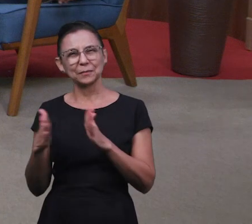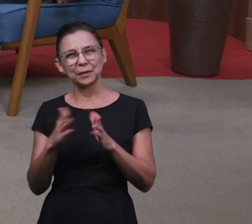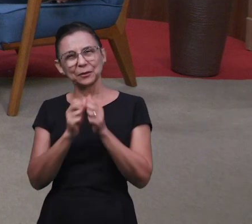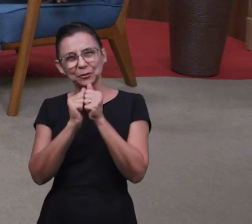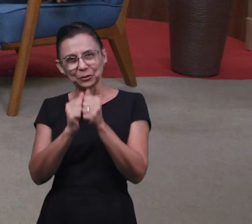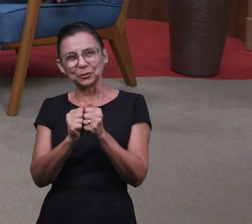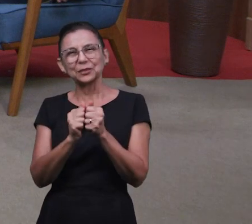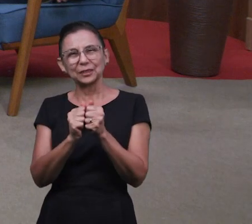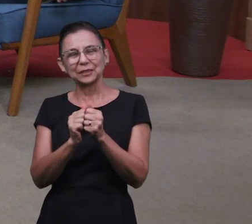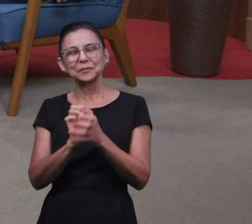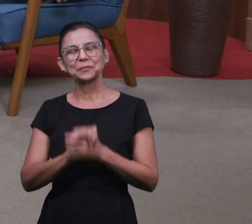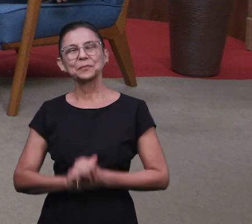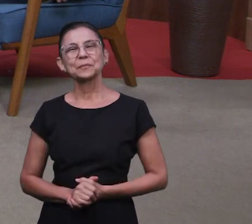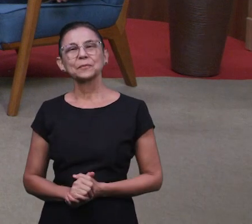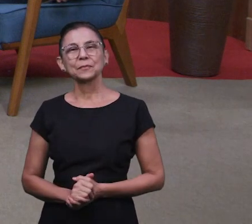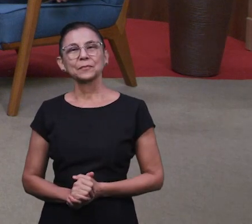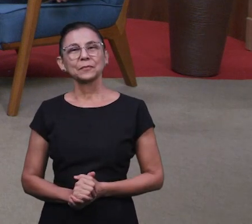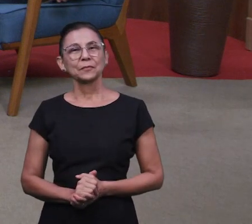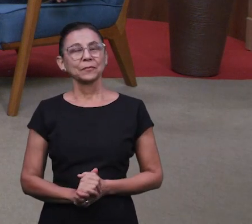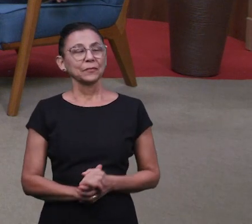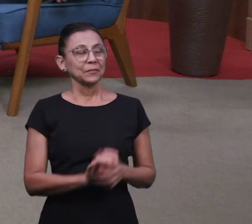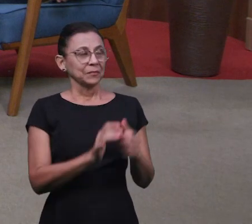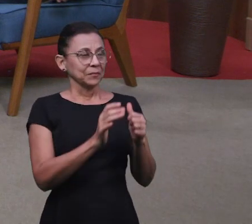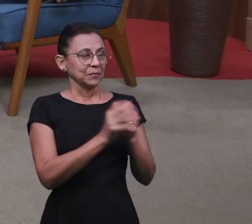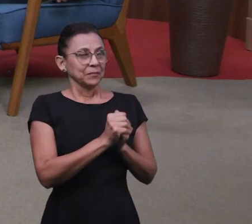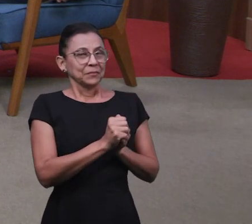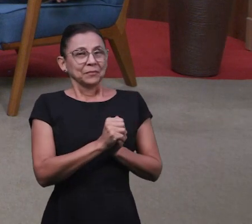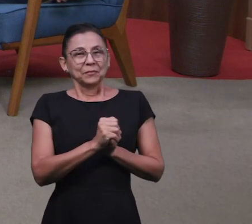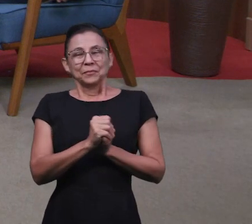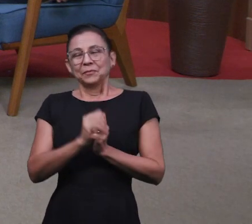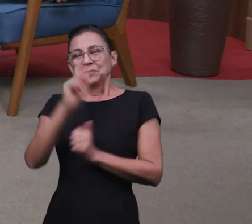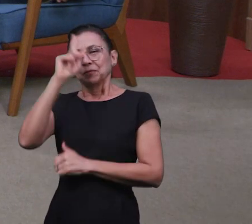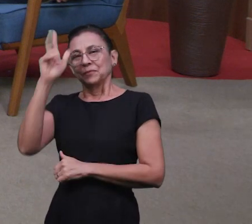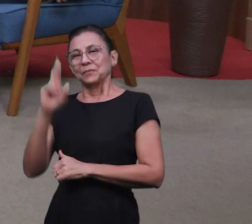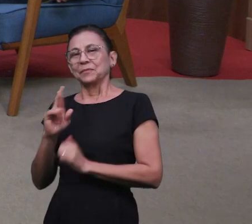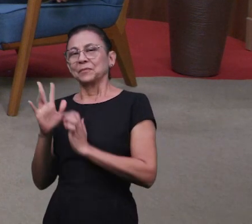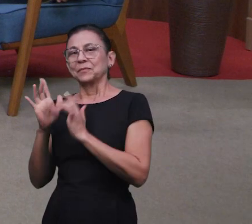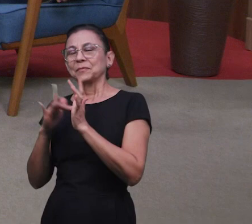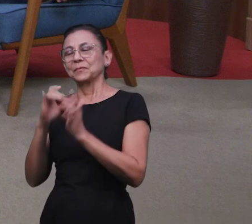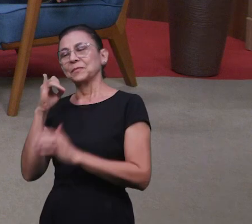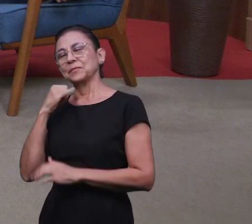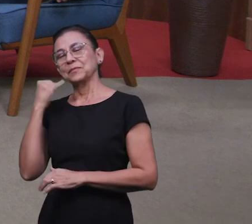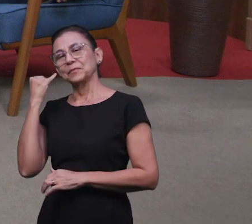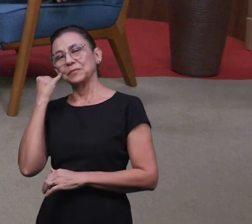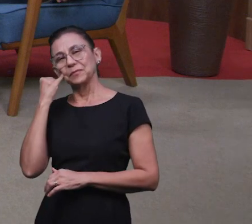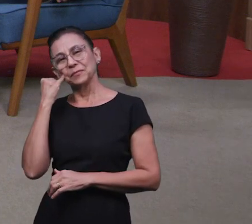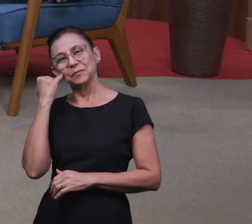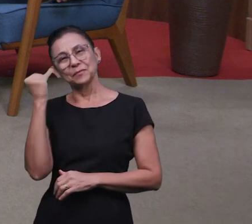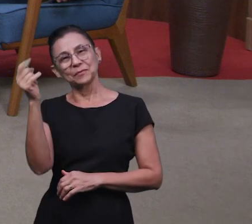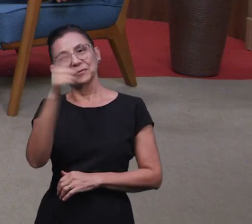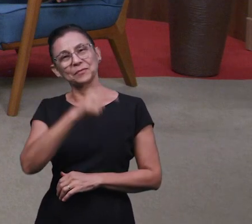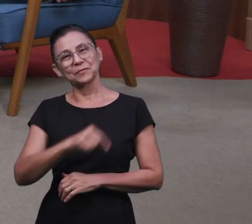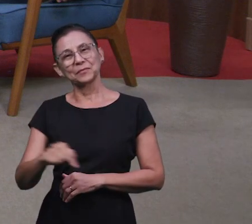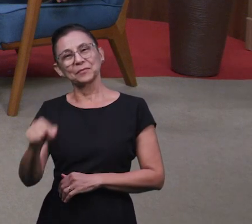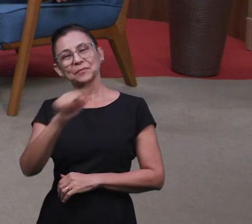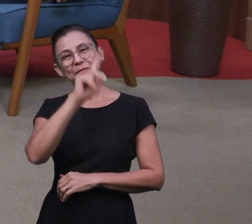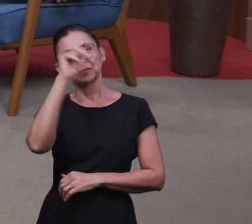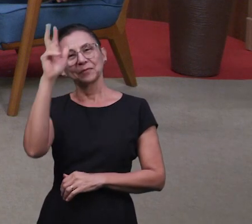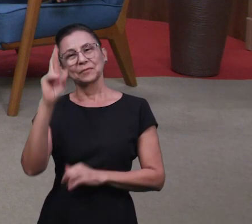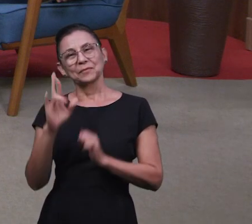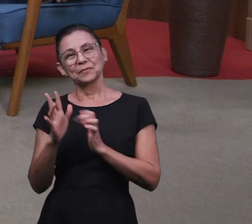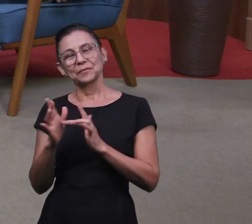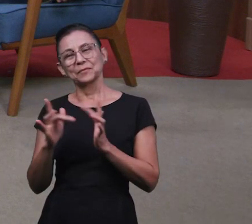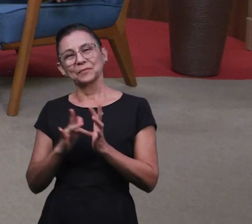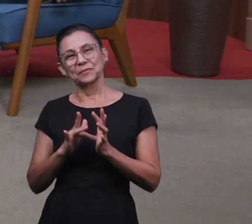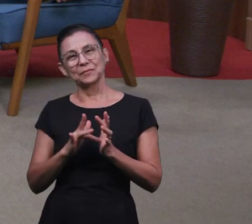tempo de falarmos juntos das coisas do Senhor. Amém. Pai do Senhor Josias, Pai do Senhor Sérgio, Pai do Senhor a todos